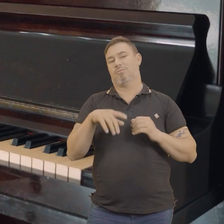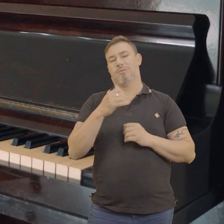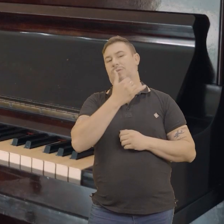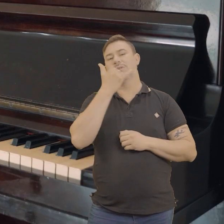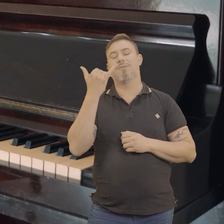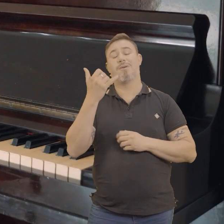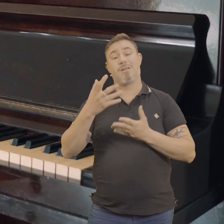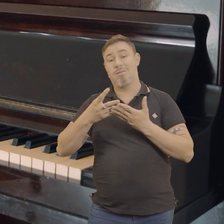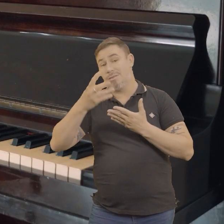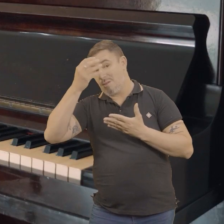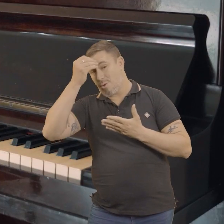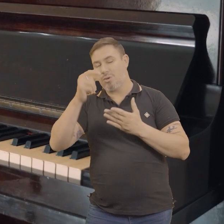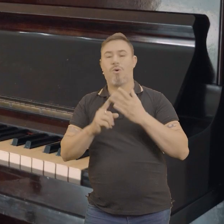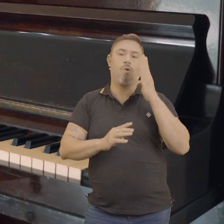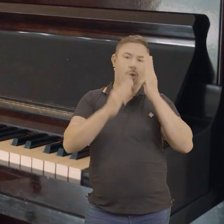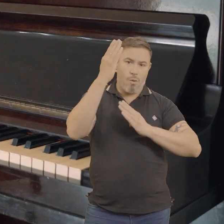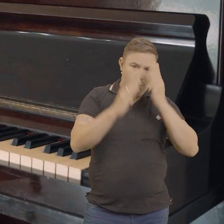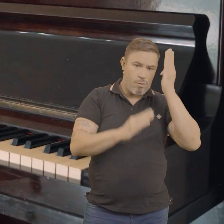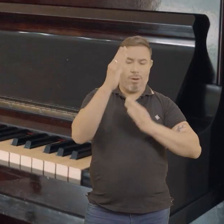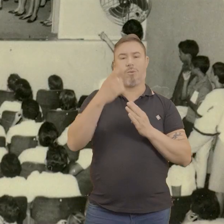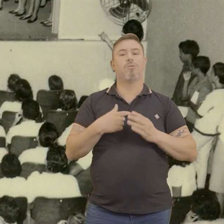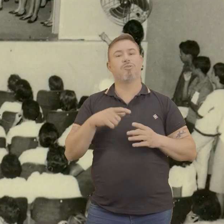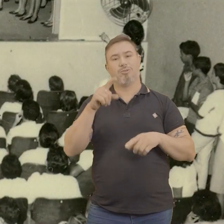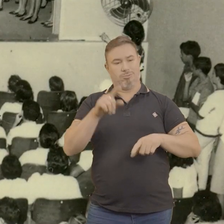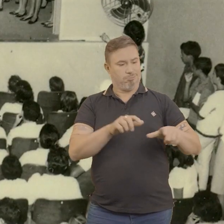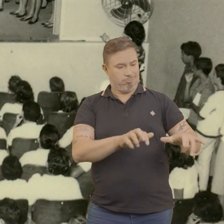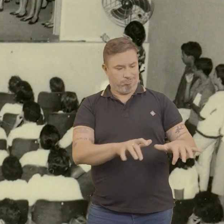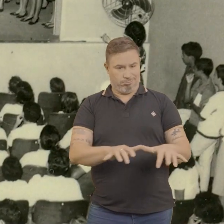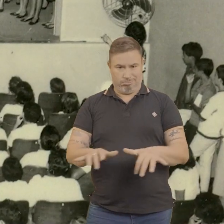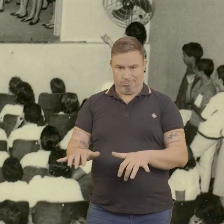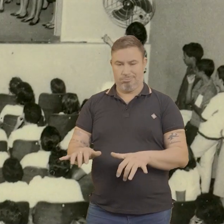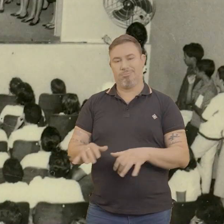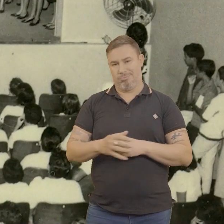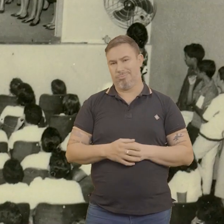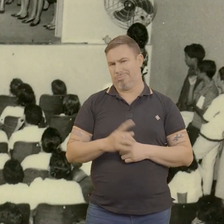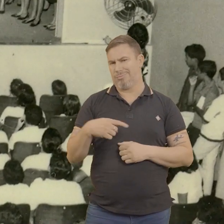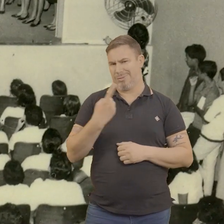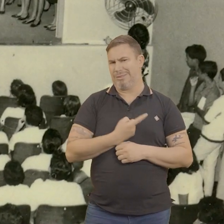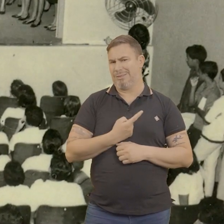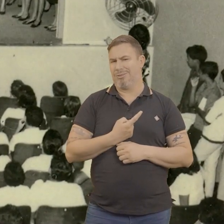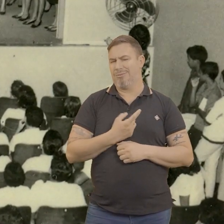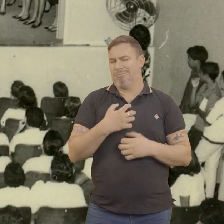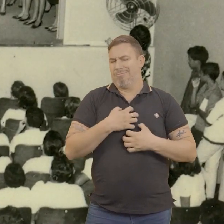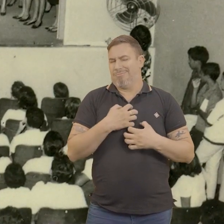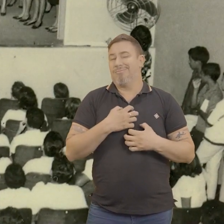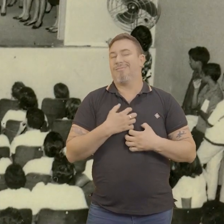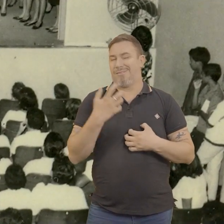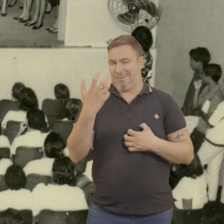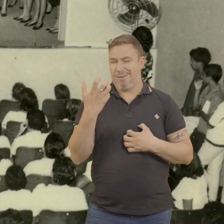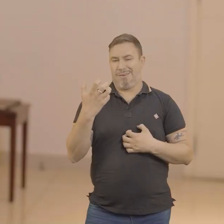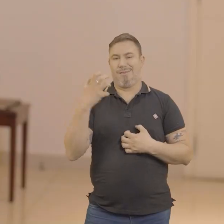aula de teoria, aula de coral e aula de instrumentos. E a gente sentia, né, que ele